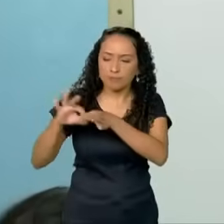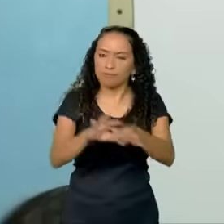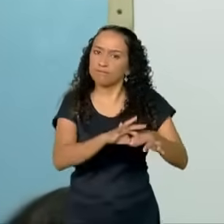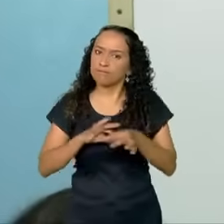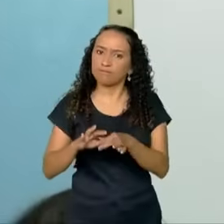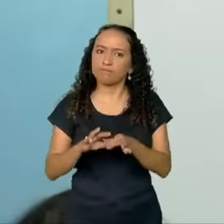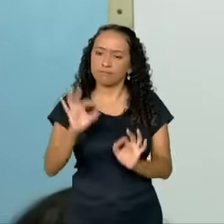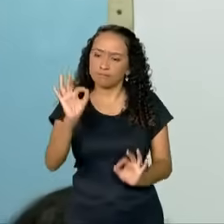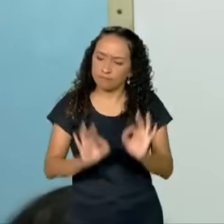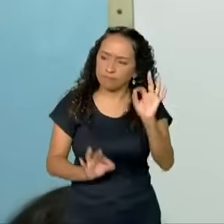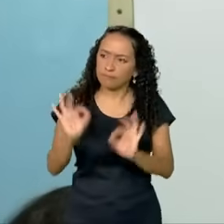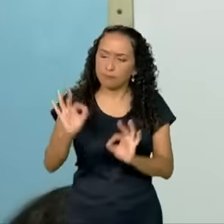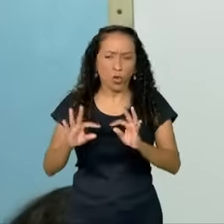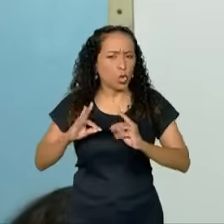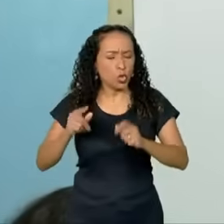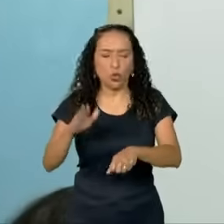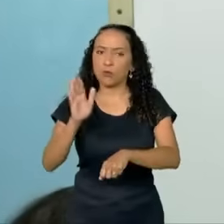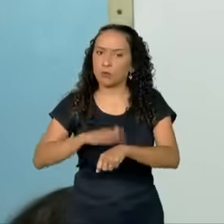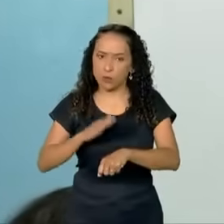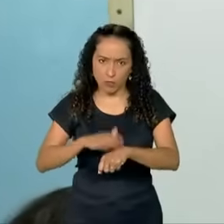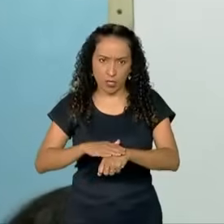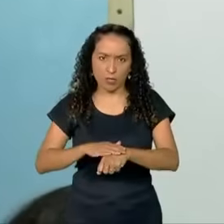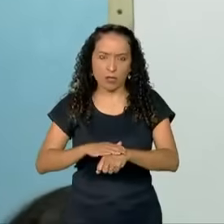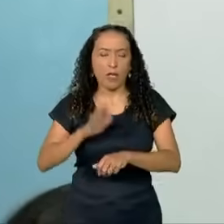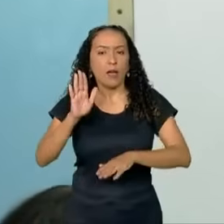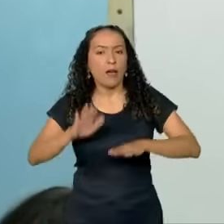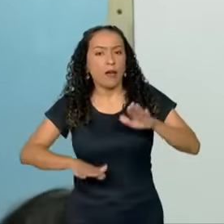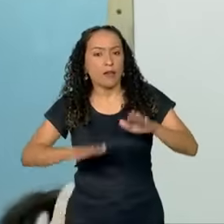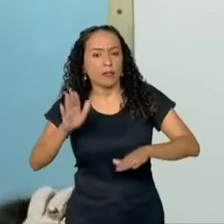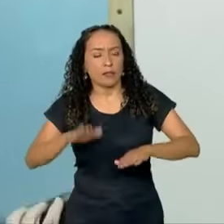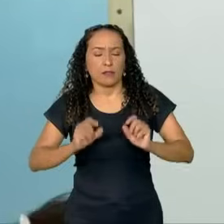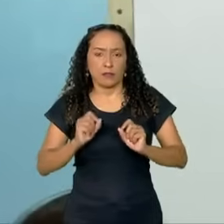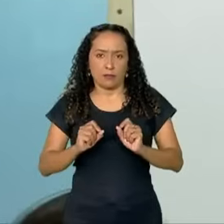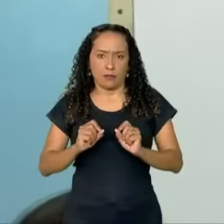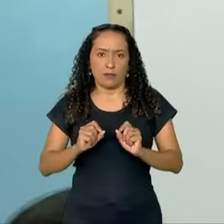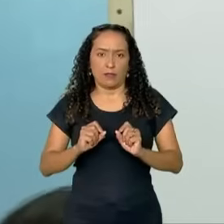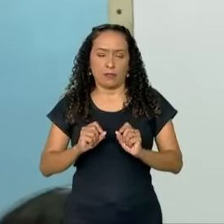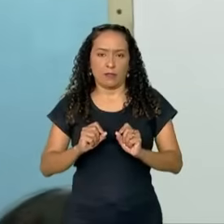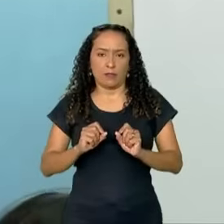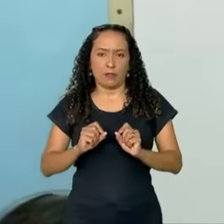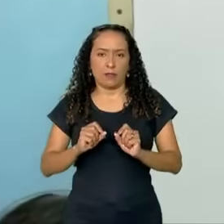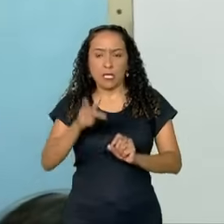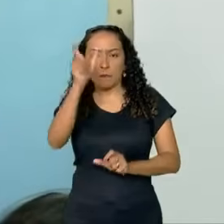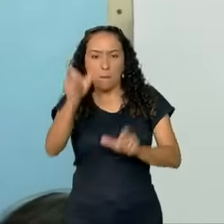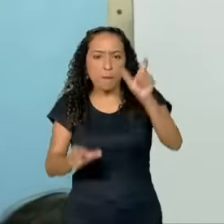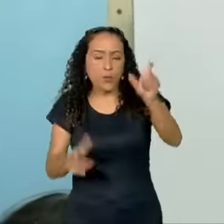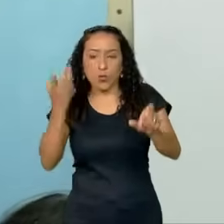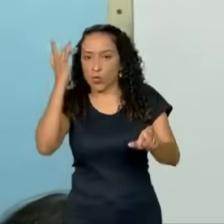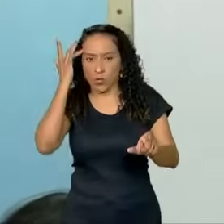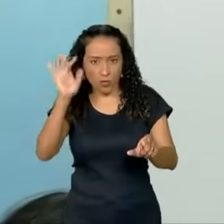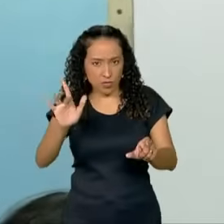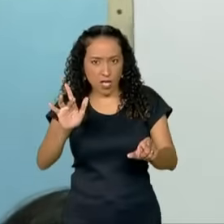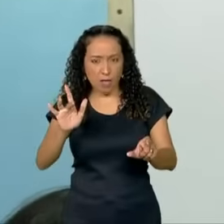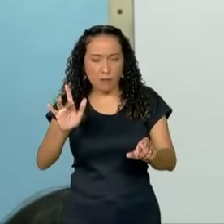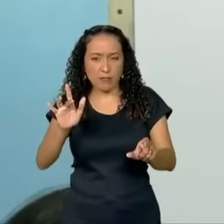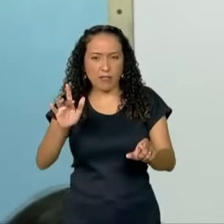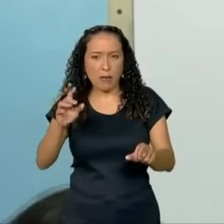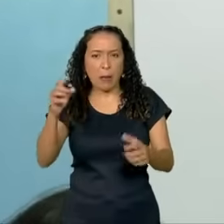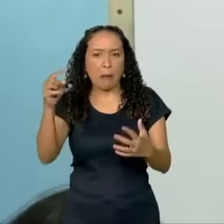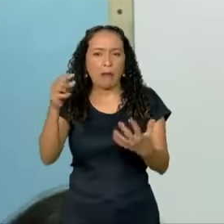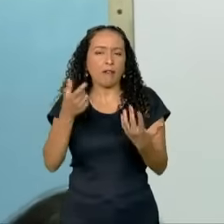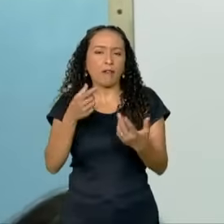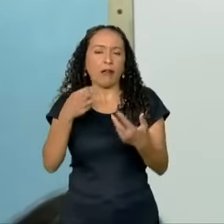de arrumação, todos os momentos, às vezes, os desavisados acabam